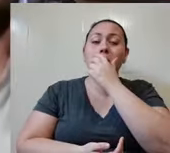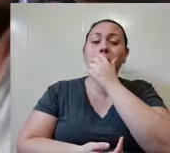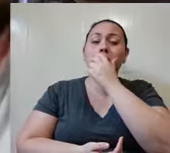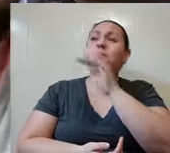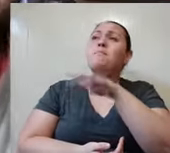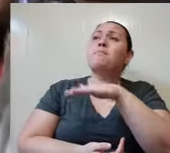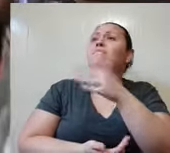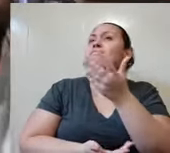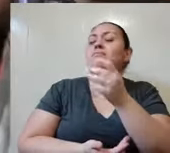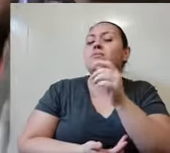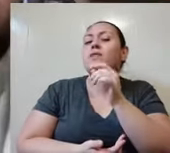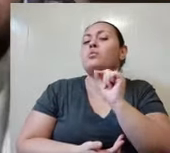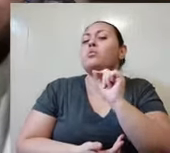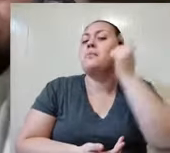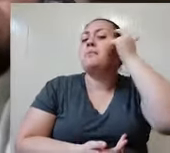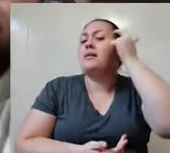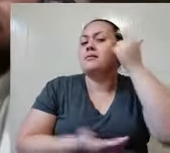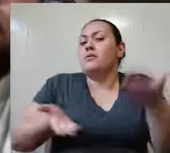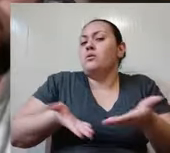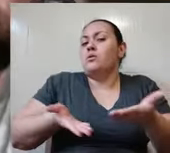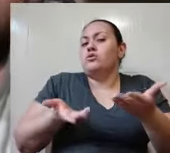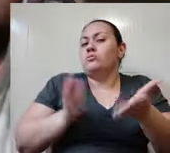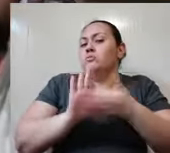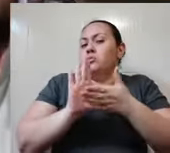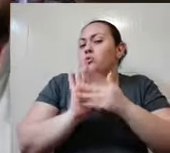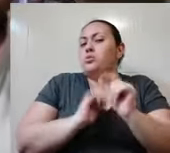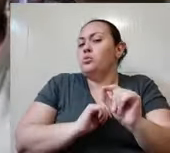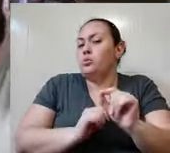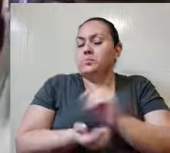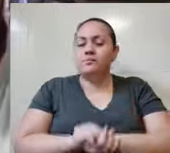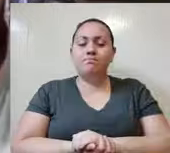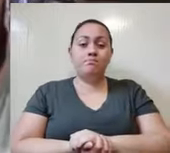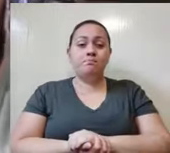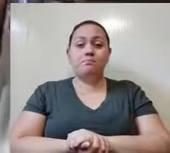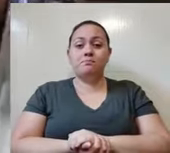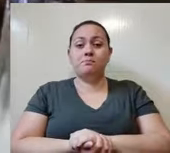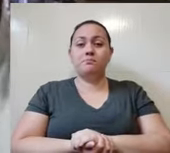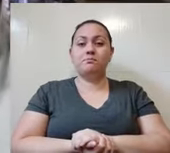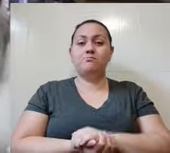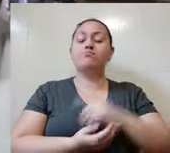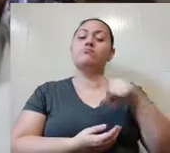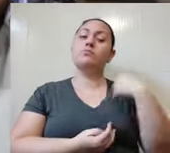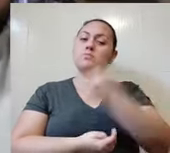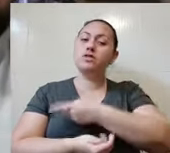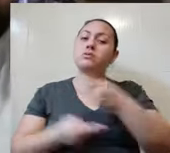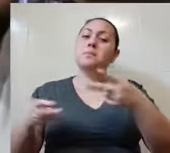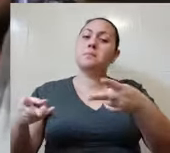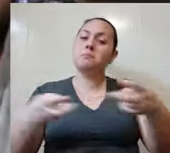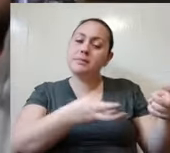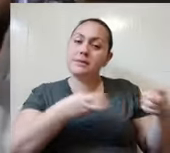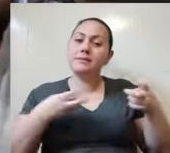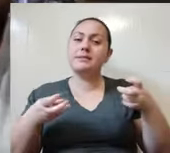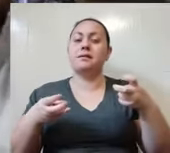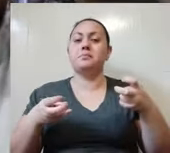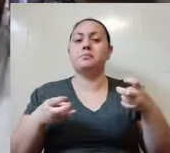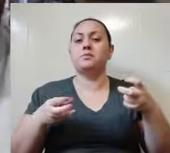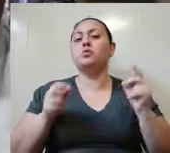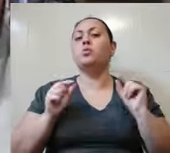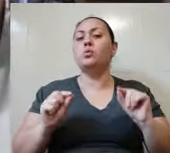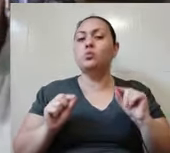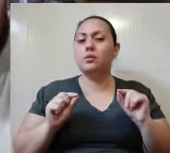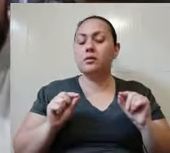pensou? Claro. O que a gente pensou para hoje, pessoal? O que a gente tem percebido que, querendo ou